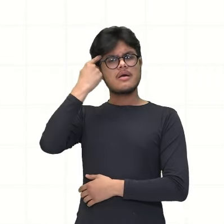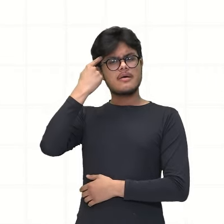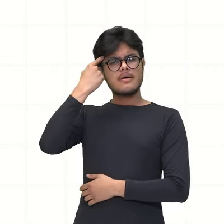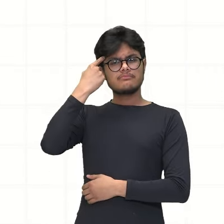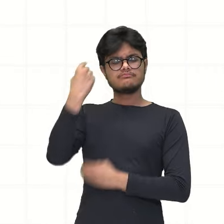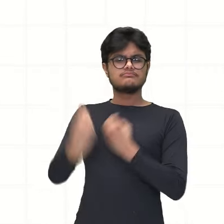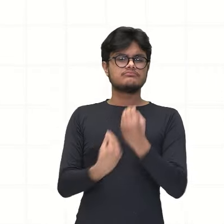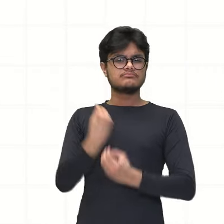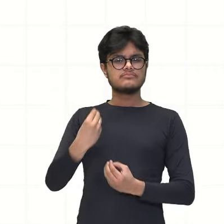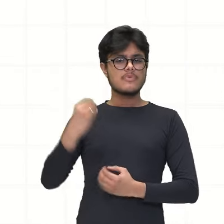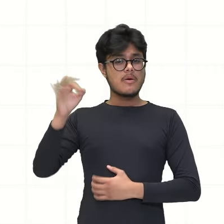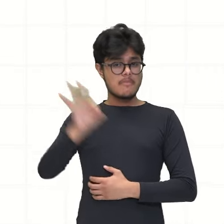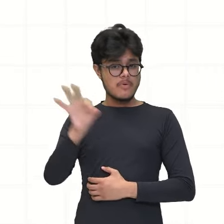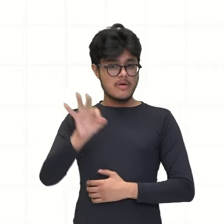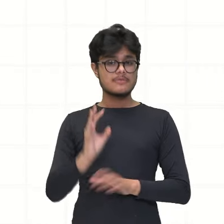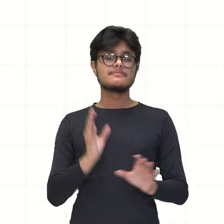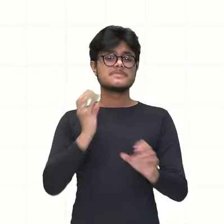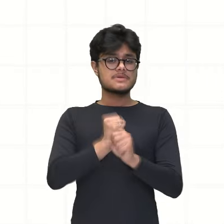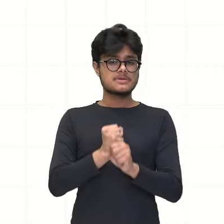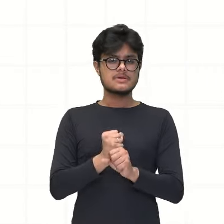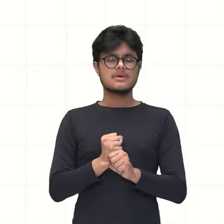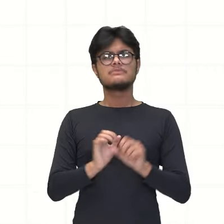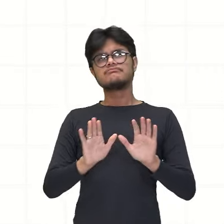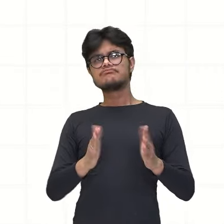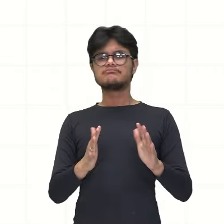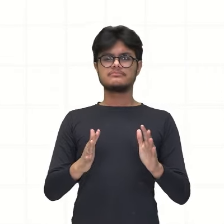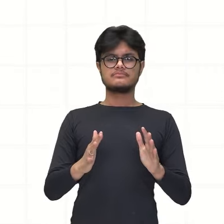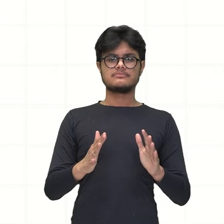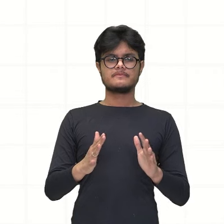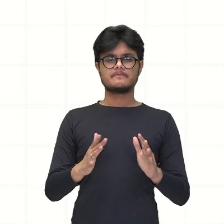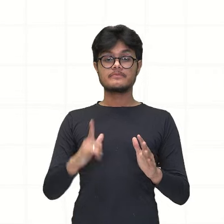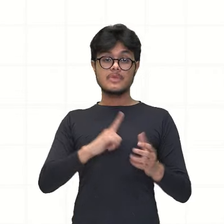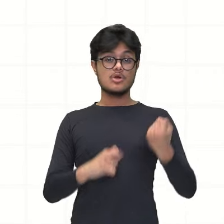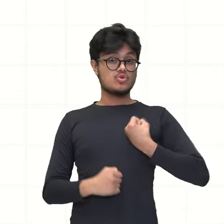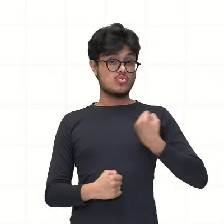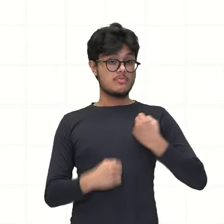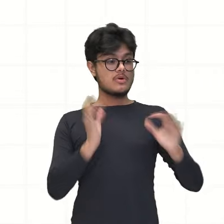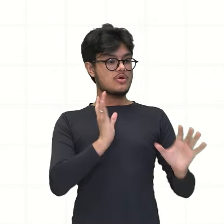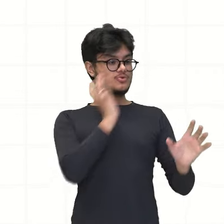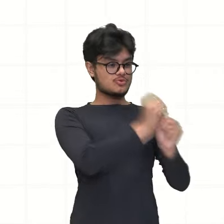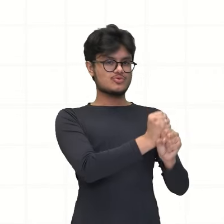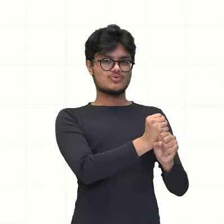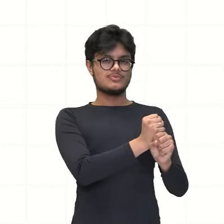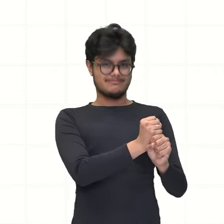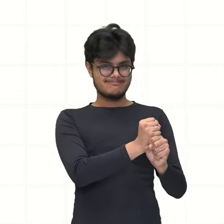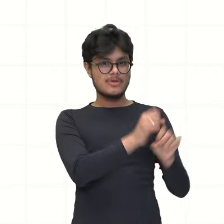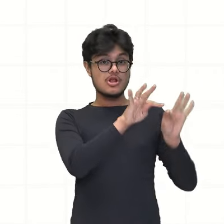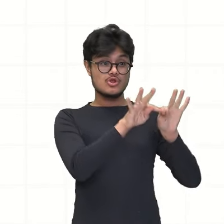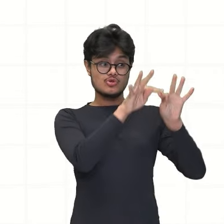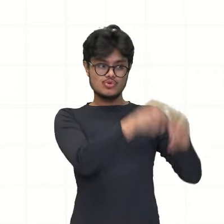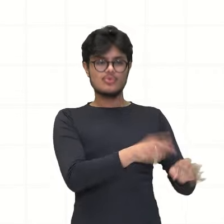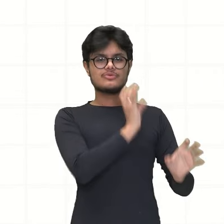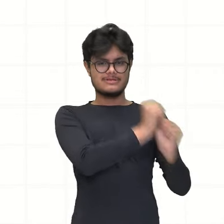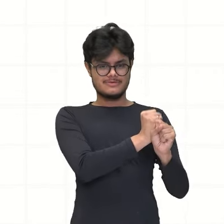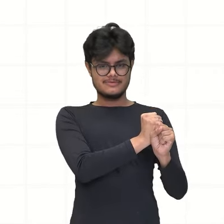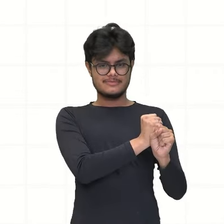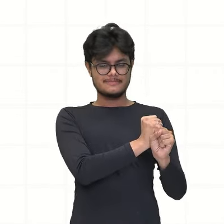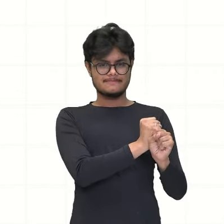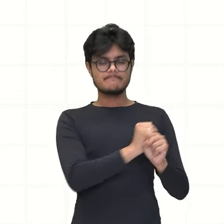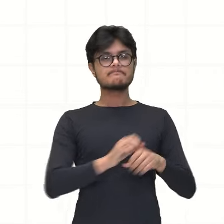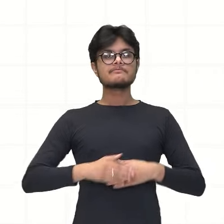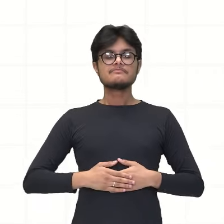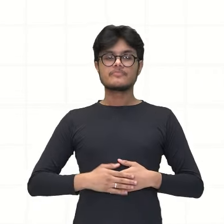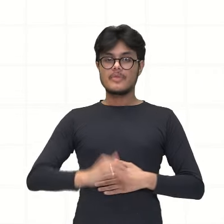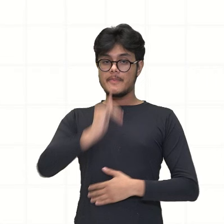um percentual, eu sempre vou calcular em cima do valor total. Bote isso na cabeça. Um